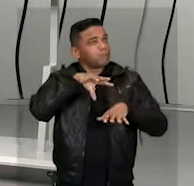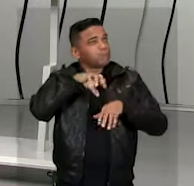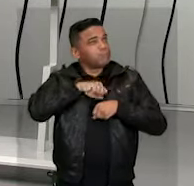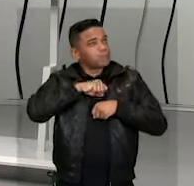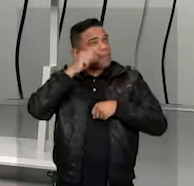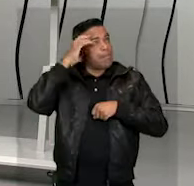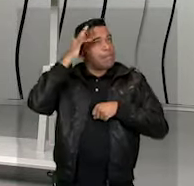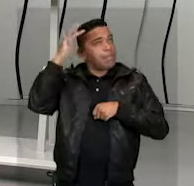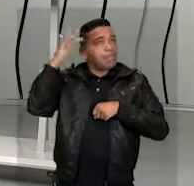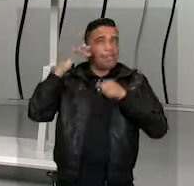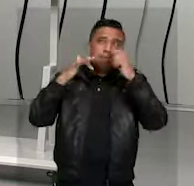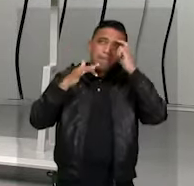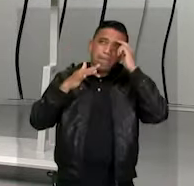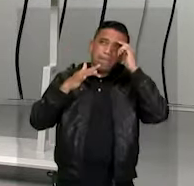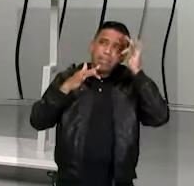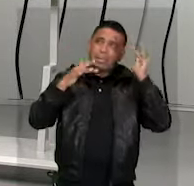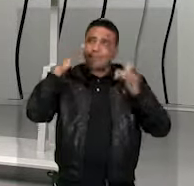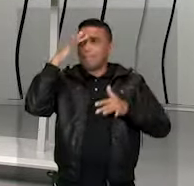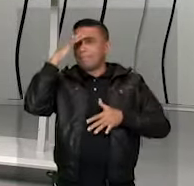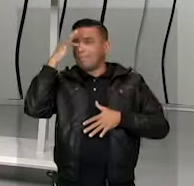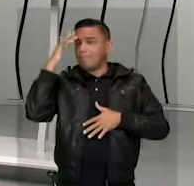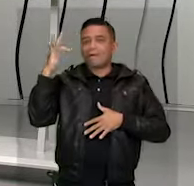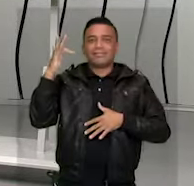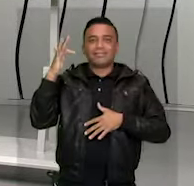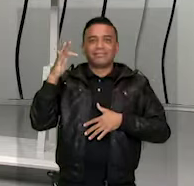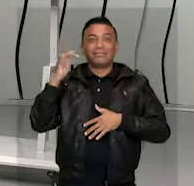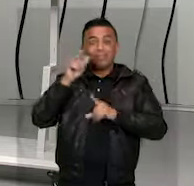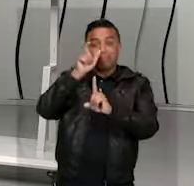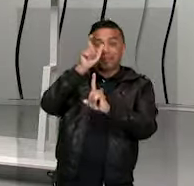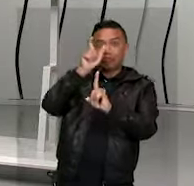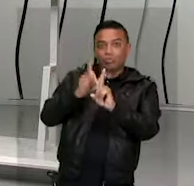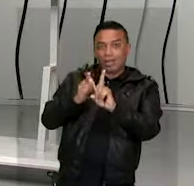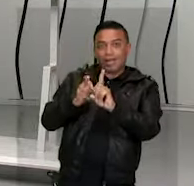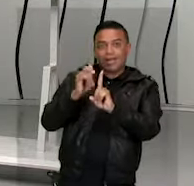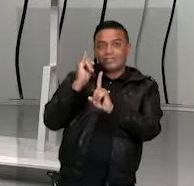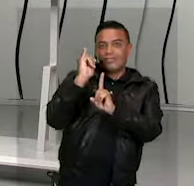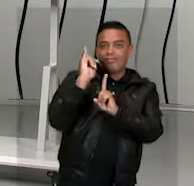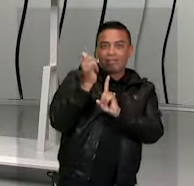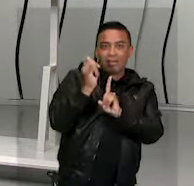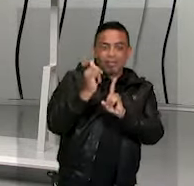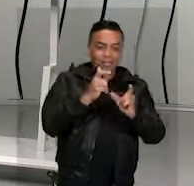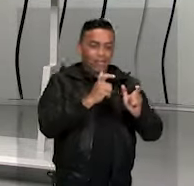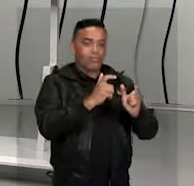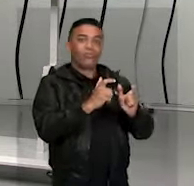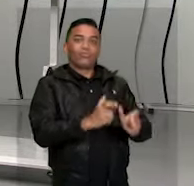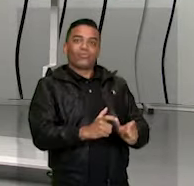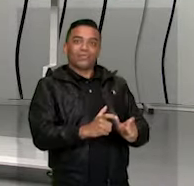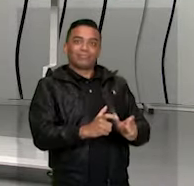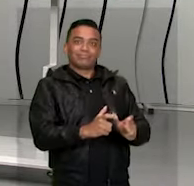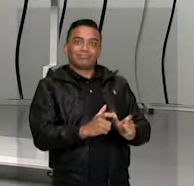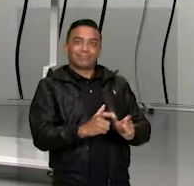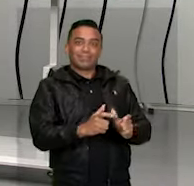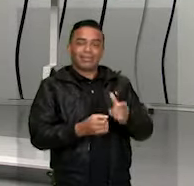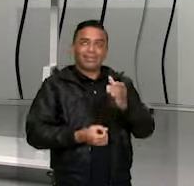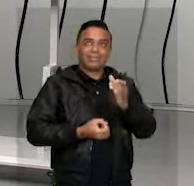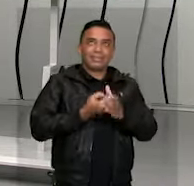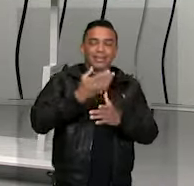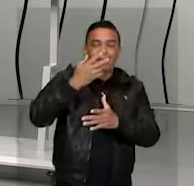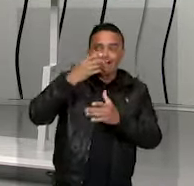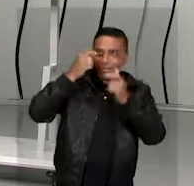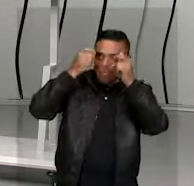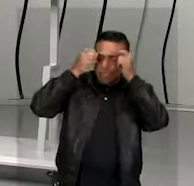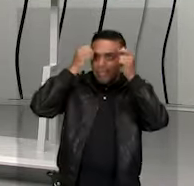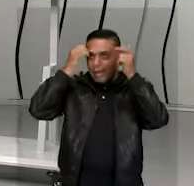imaginação dessa apresentação que é feita pelos personagens, pelos lugares. Então, era uma horrenda